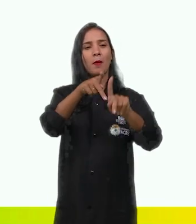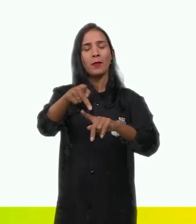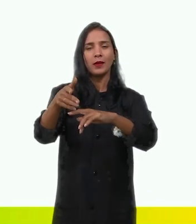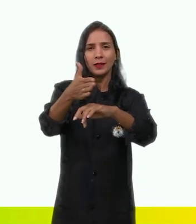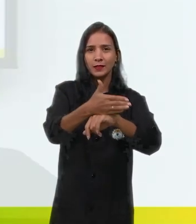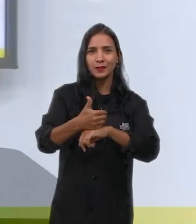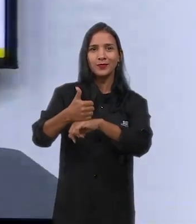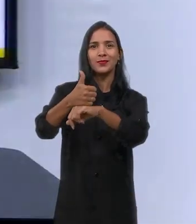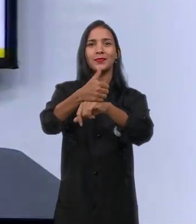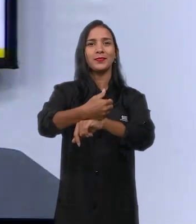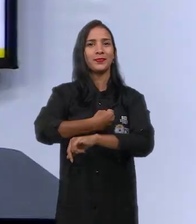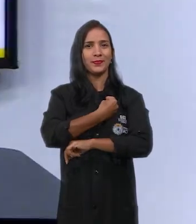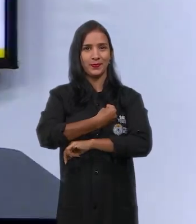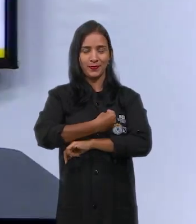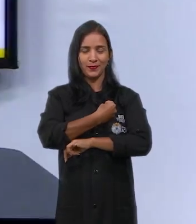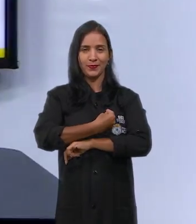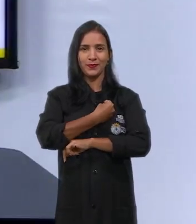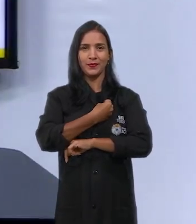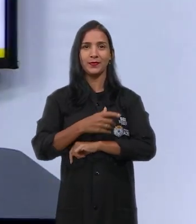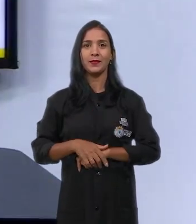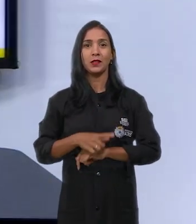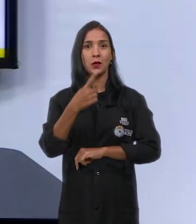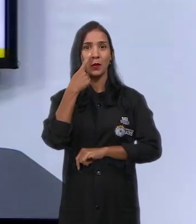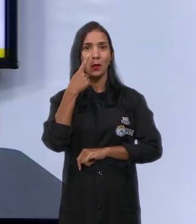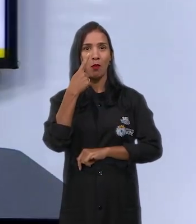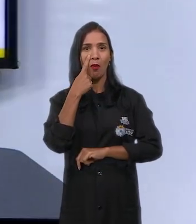aí, nós vamos agora